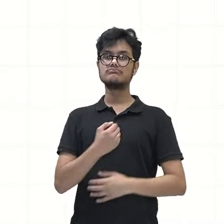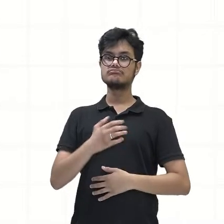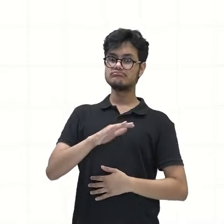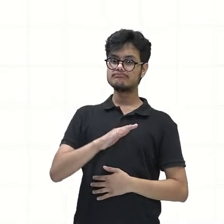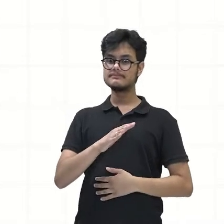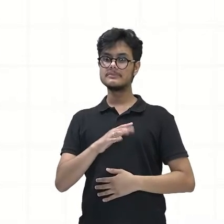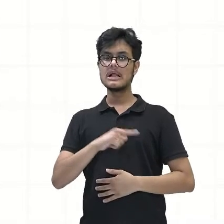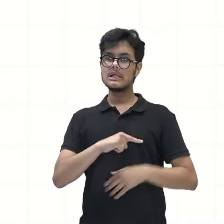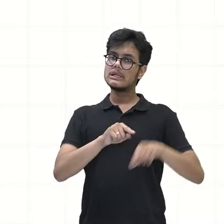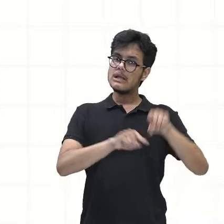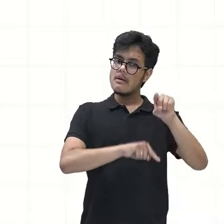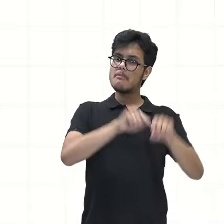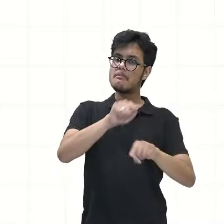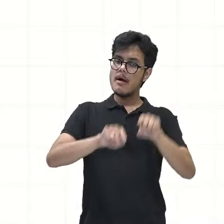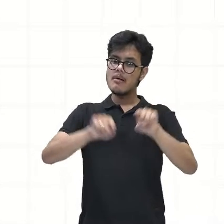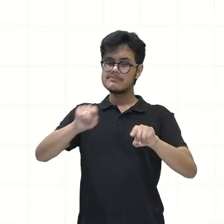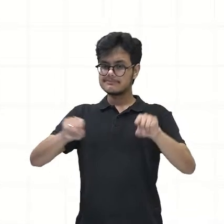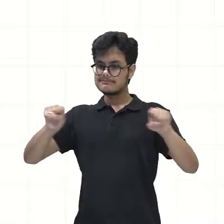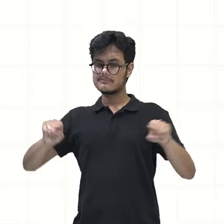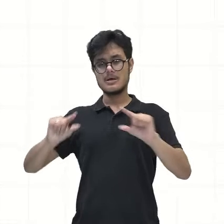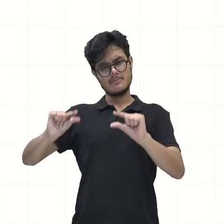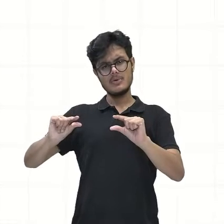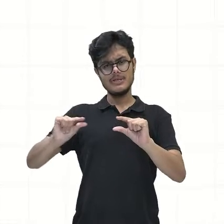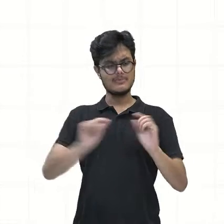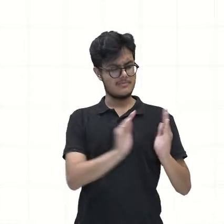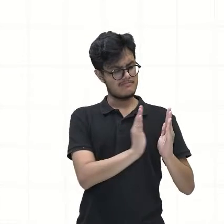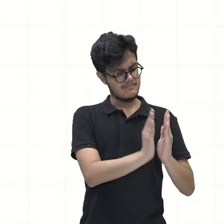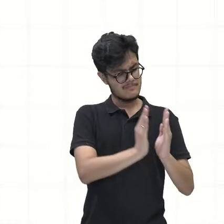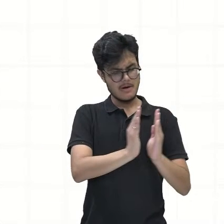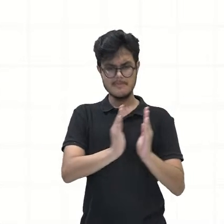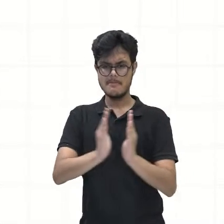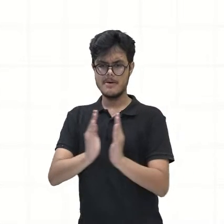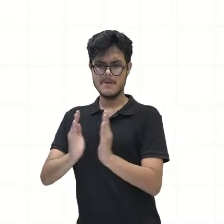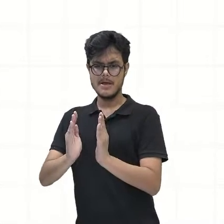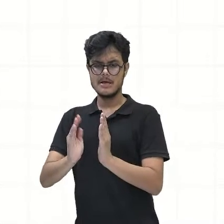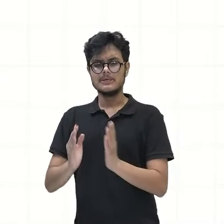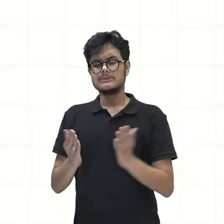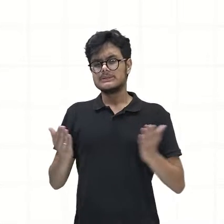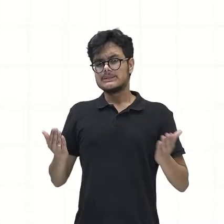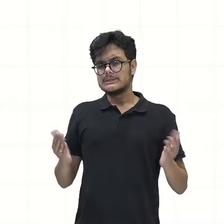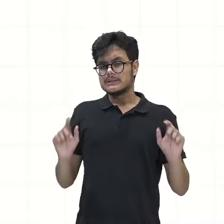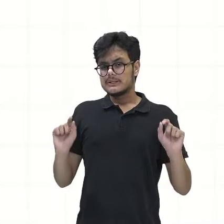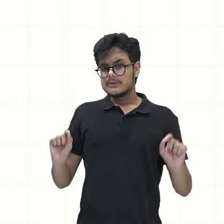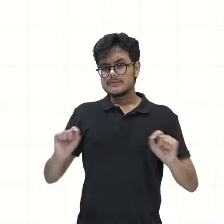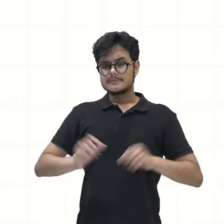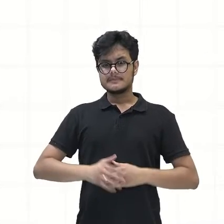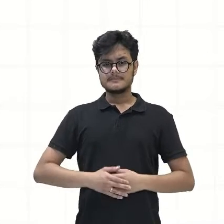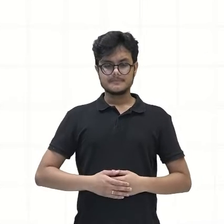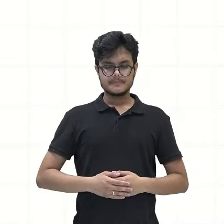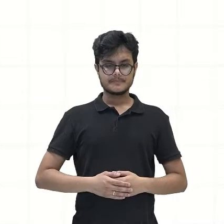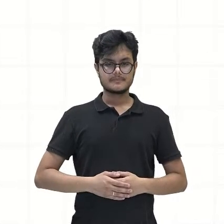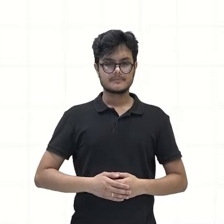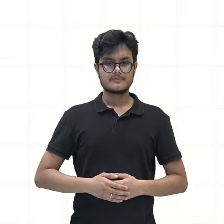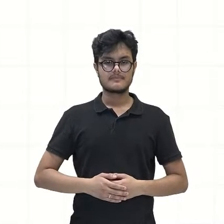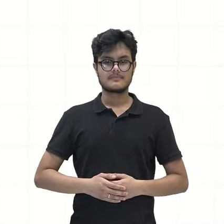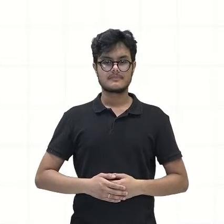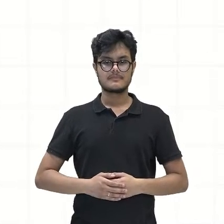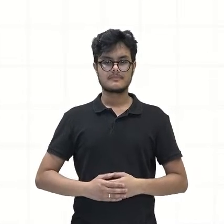oscilando dentro de uma margem bem baixa. Tudo bem? Então, ó, aqui